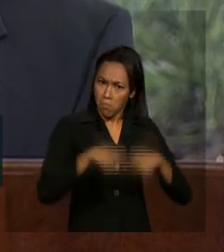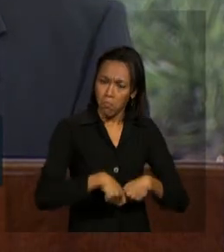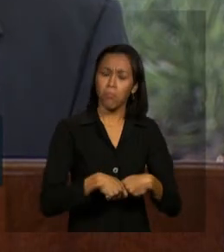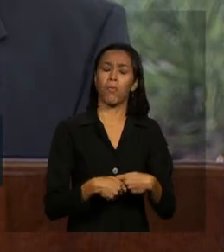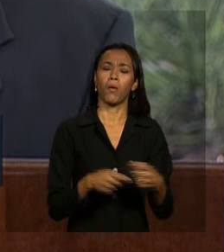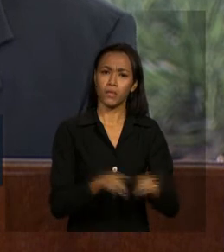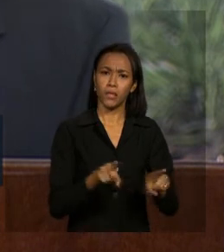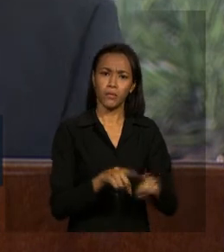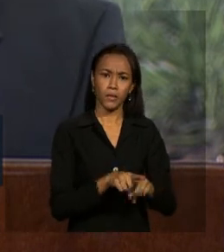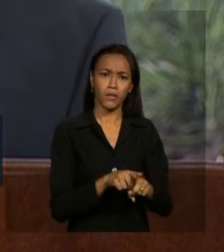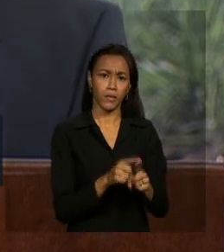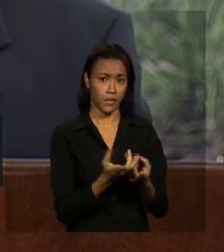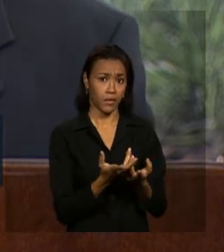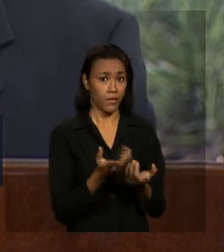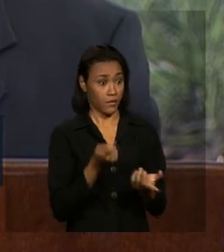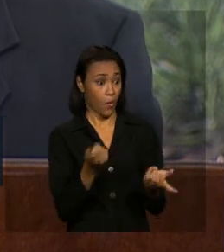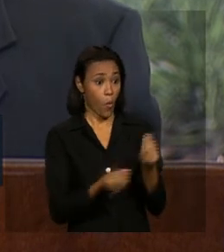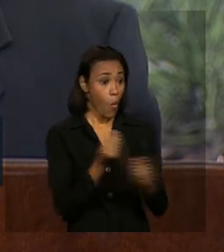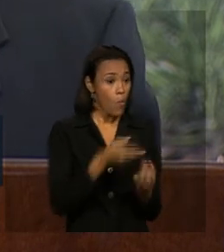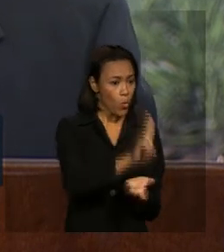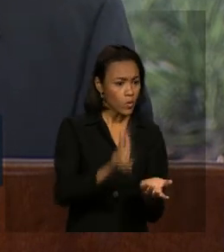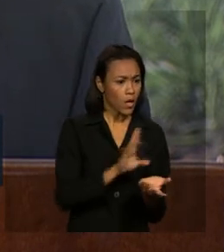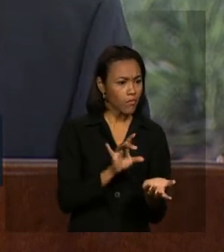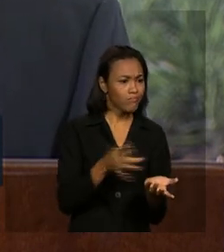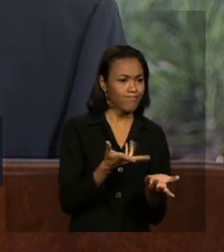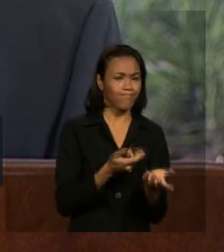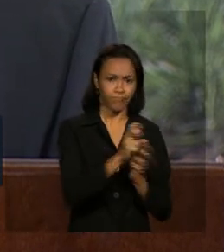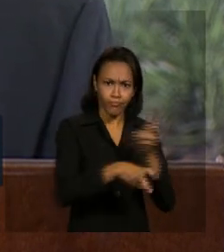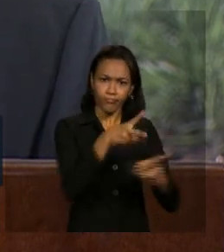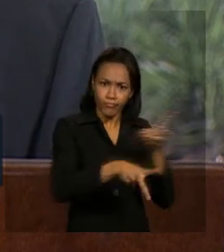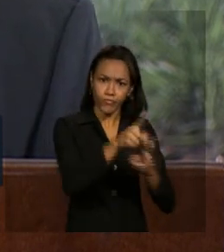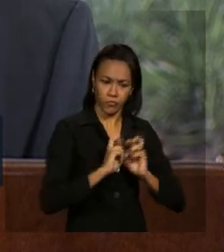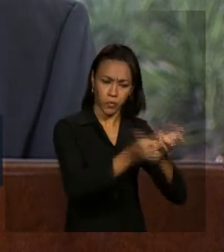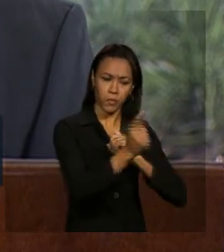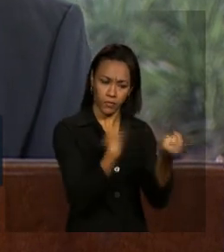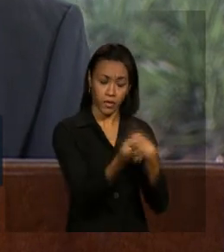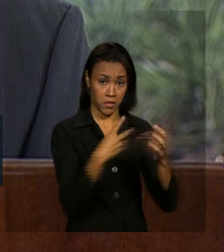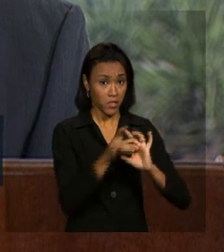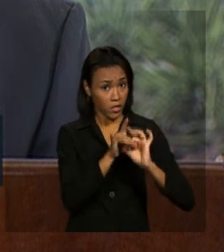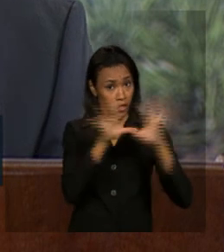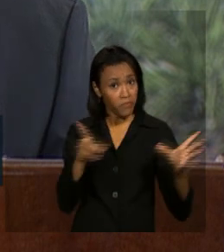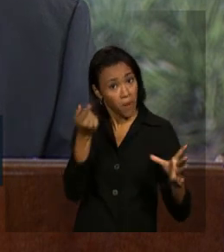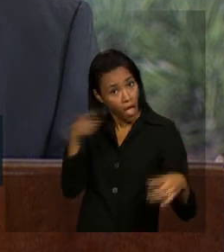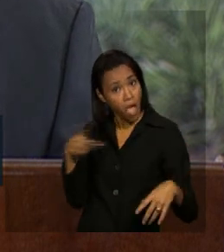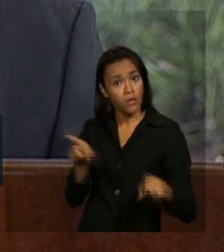podem também adquire parte da capacidade das ferrovias que sejam disponibilizadas